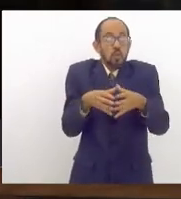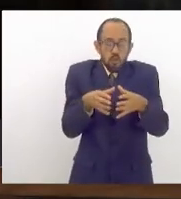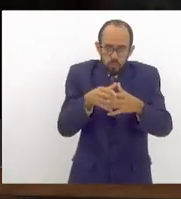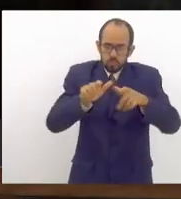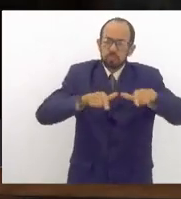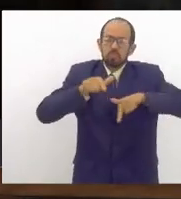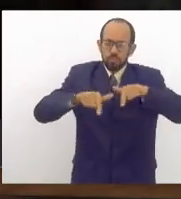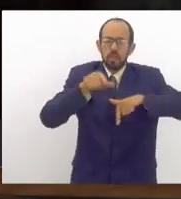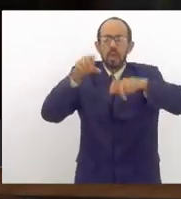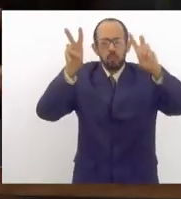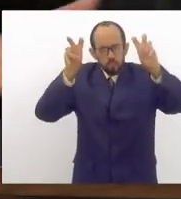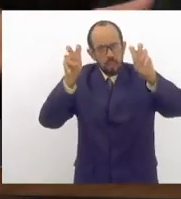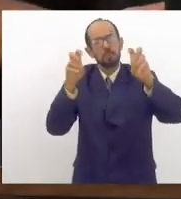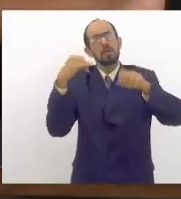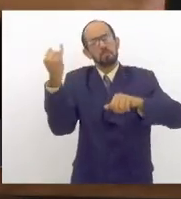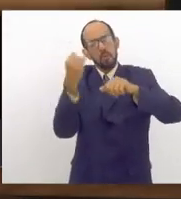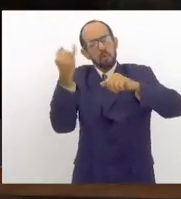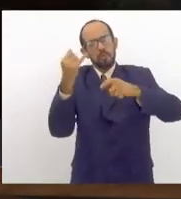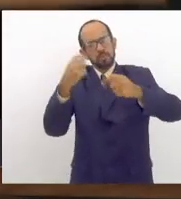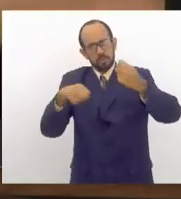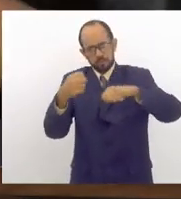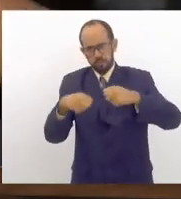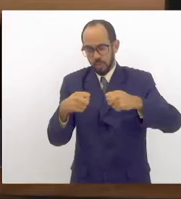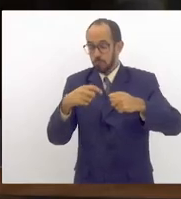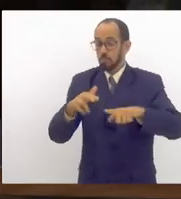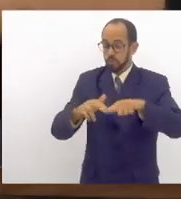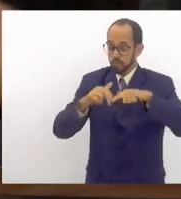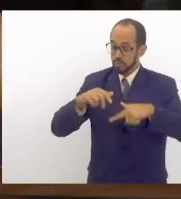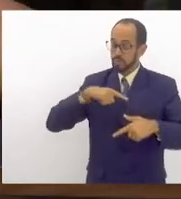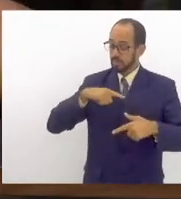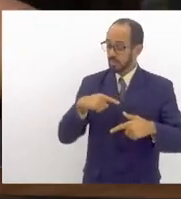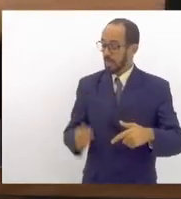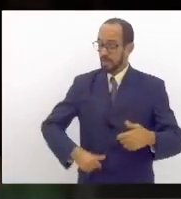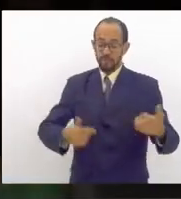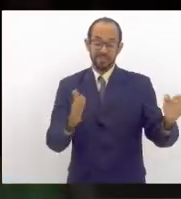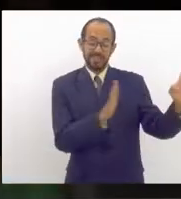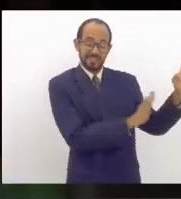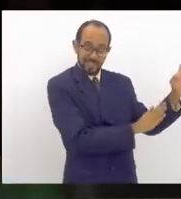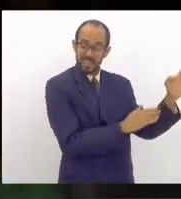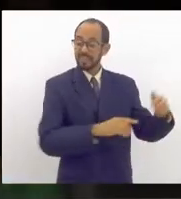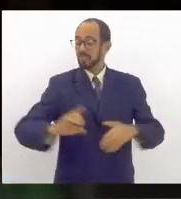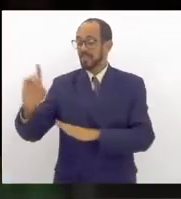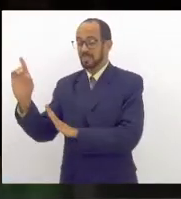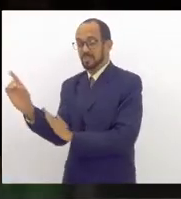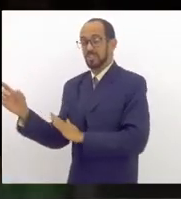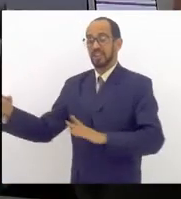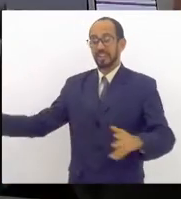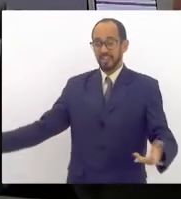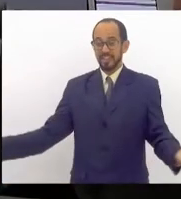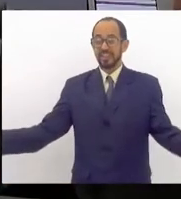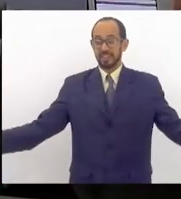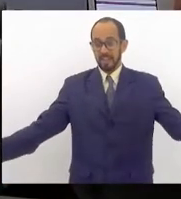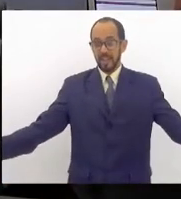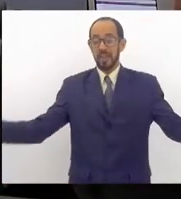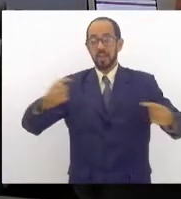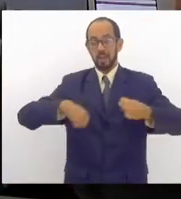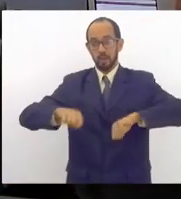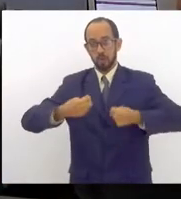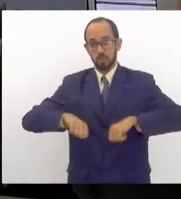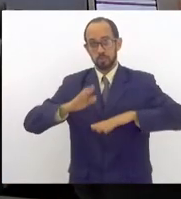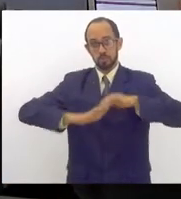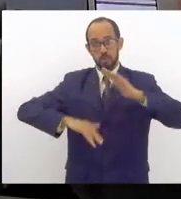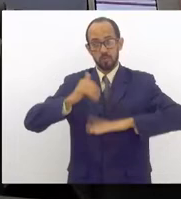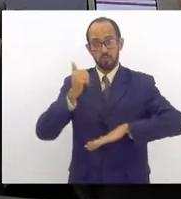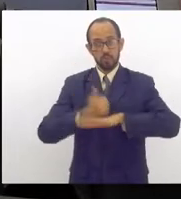é um dos mais importantes que a economia tem dois economistas agora que um da esquerda e uma direita mas só